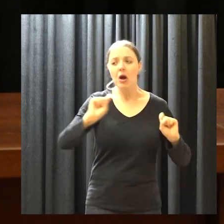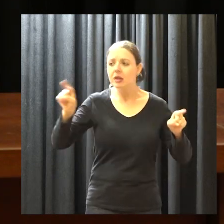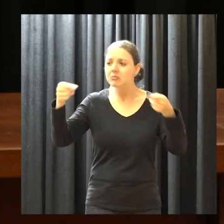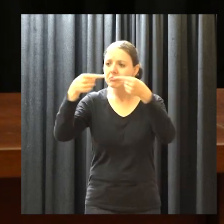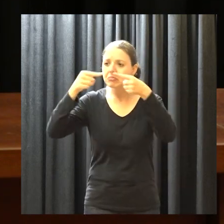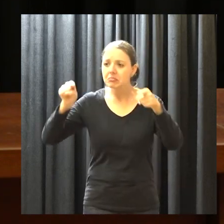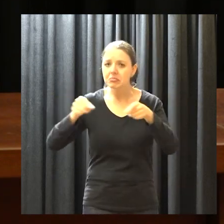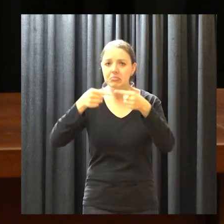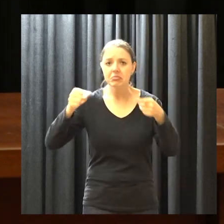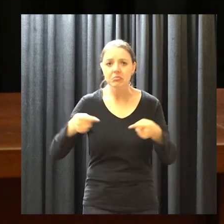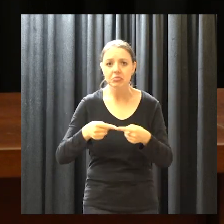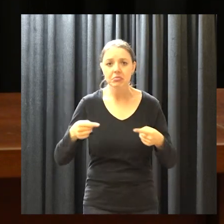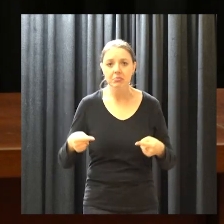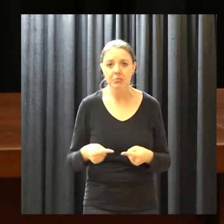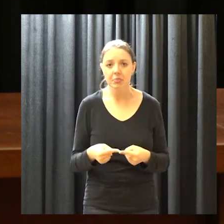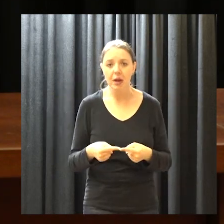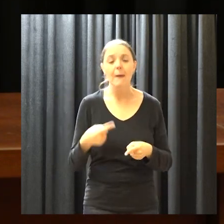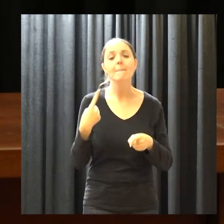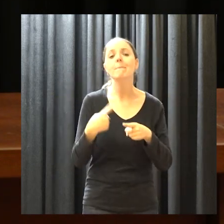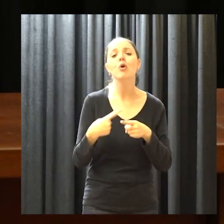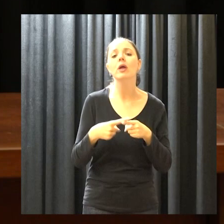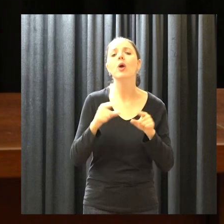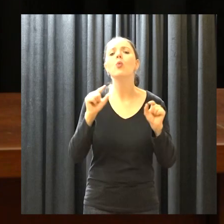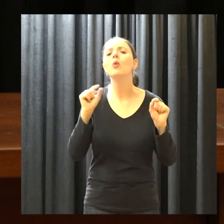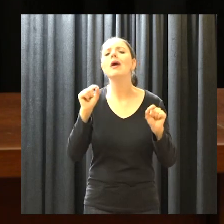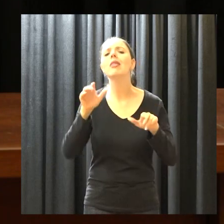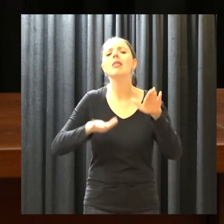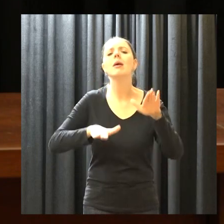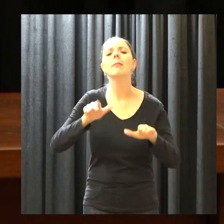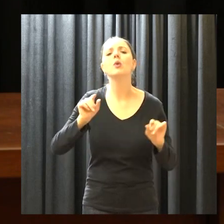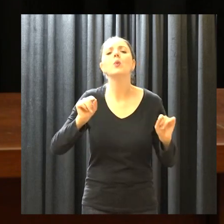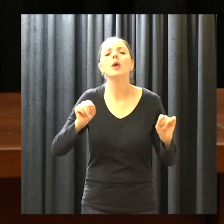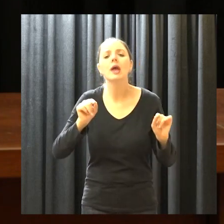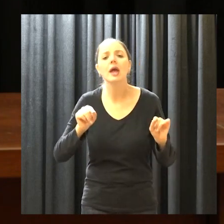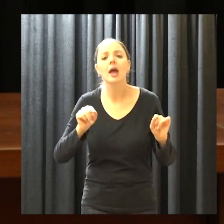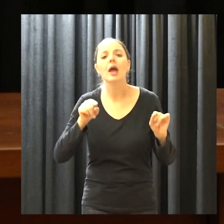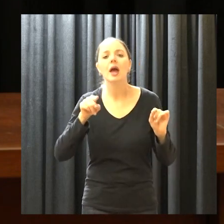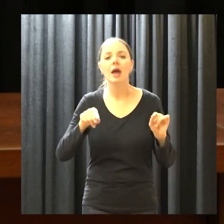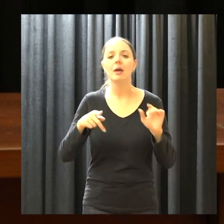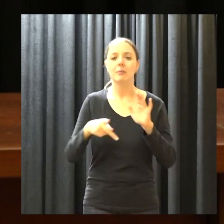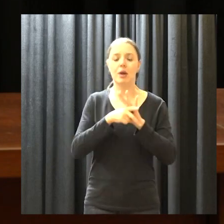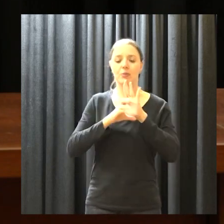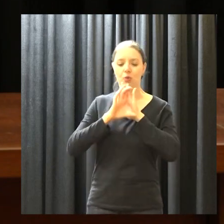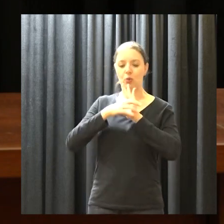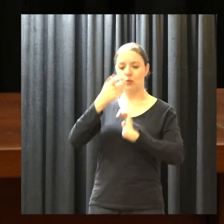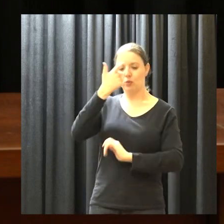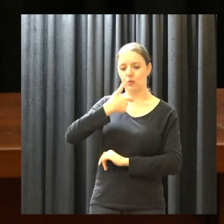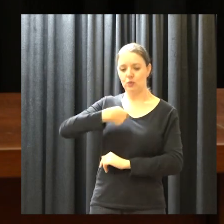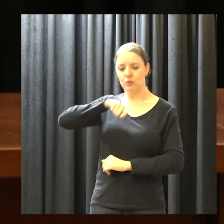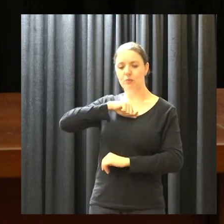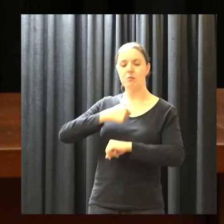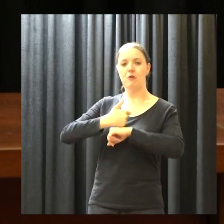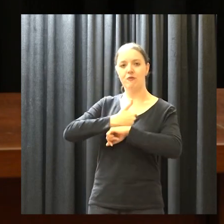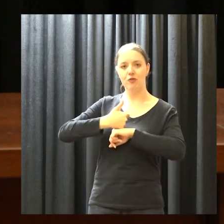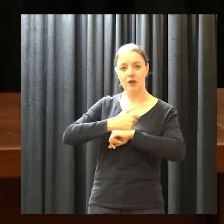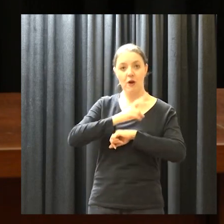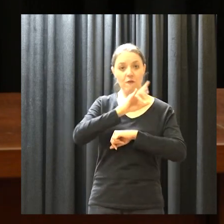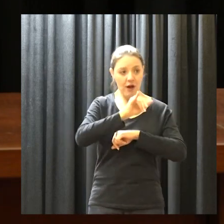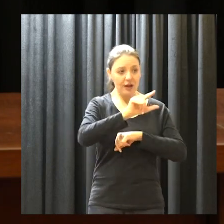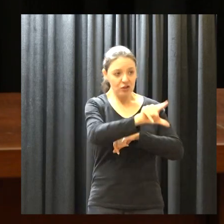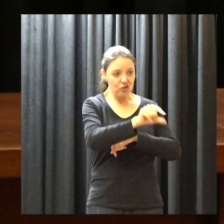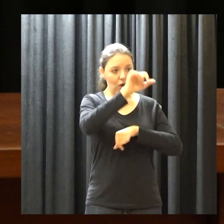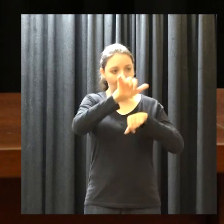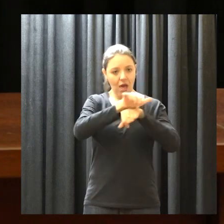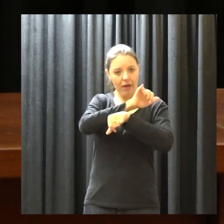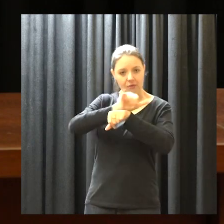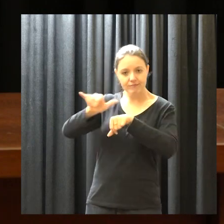adequada e benéfica, porque o que determina isso é a concepção que a gente vai estar carregando quando a gente intervém, quando a gente